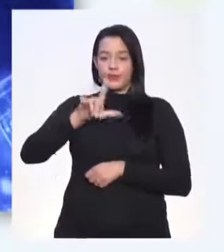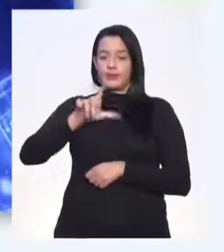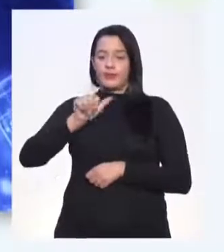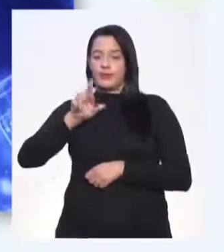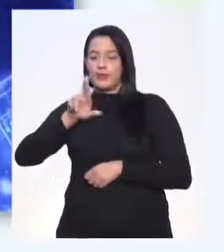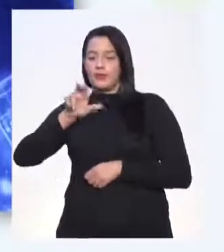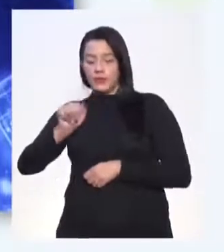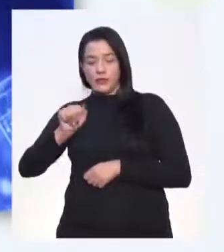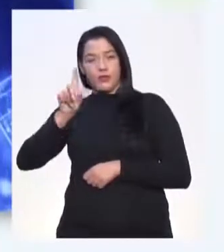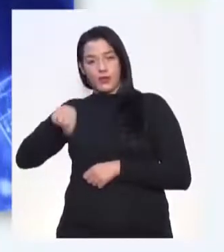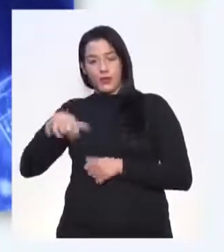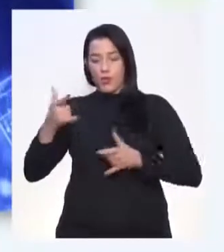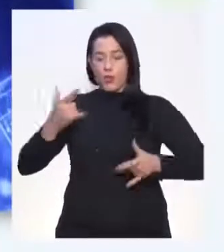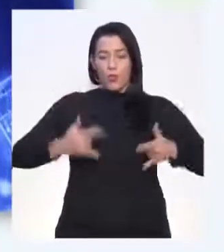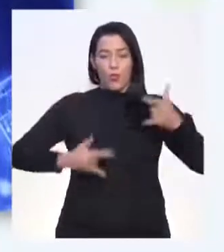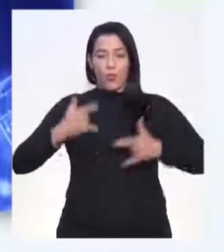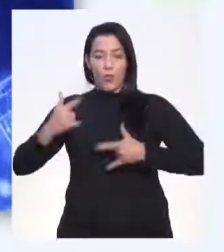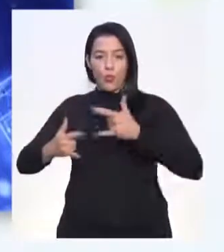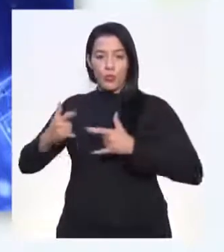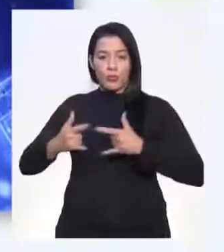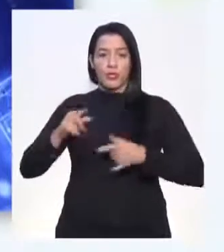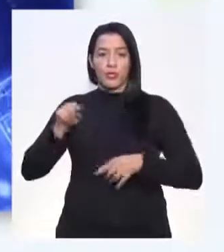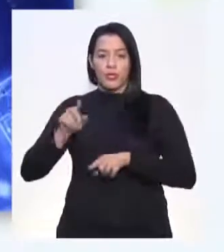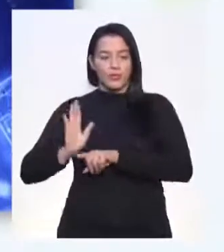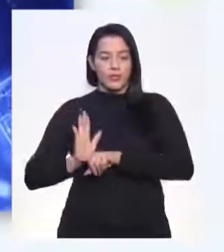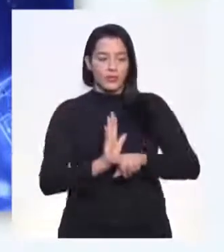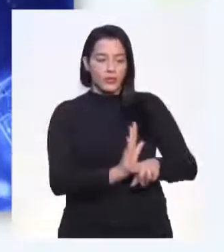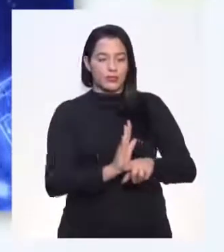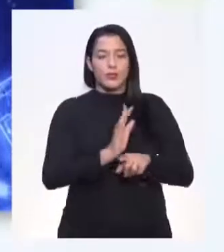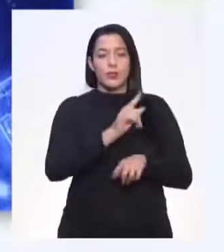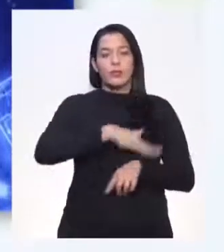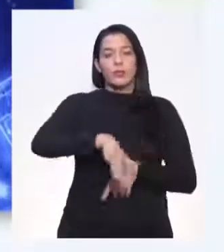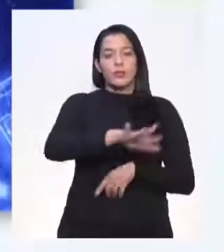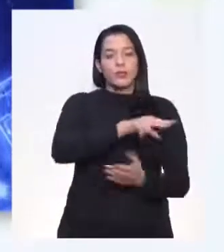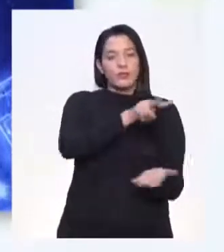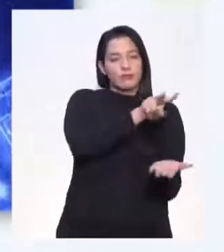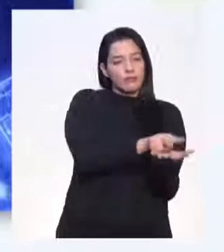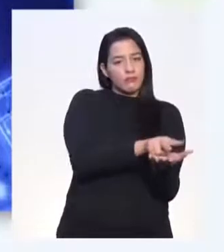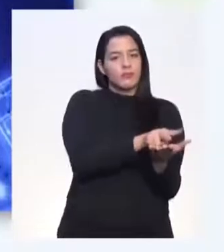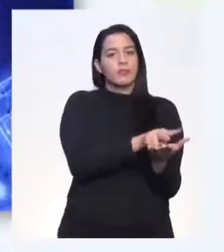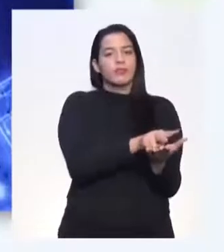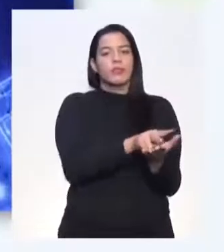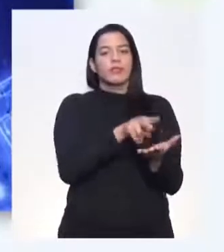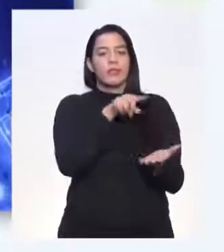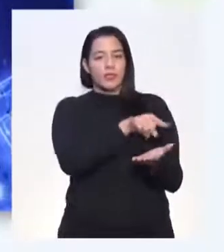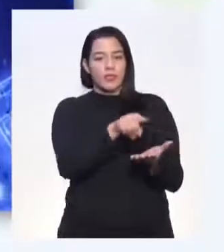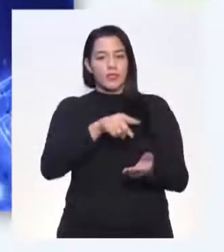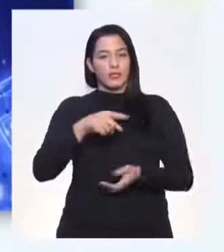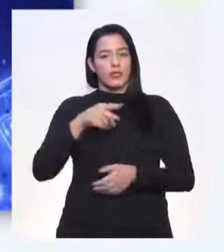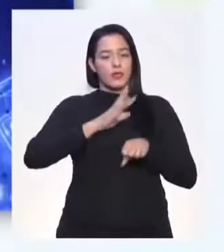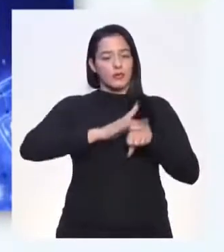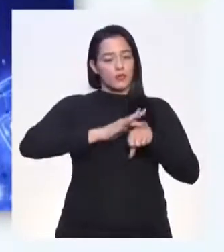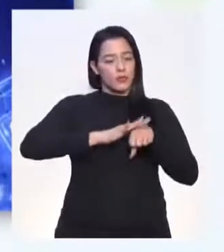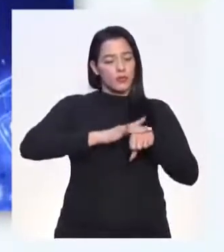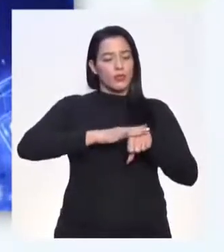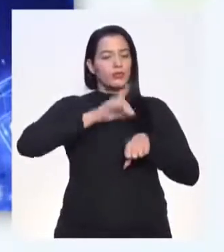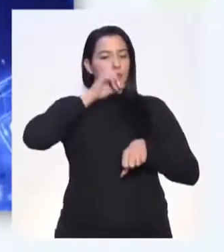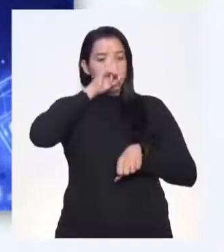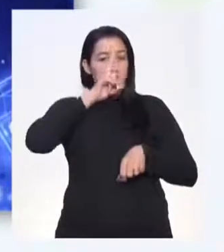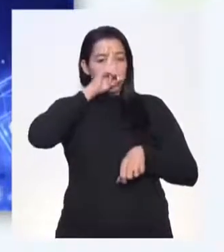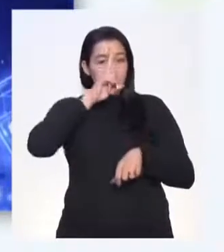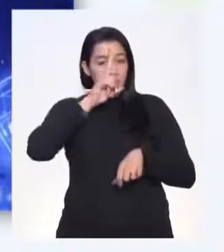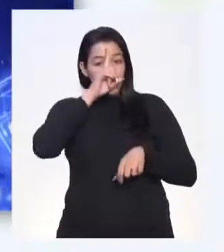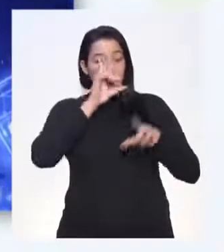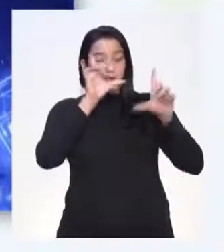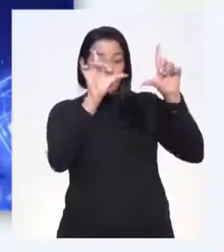antecipa situações de alerta em pacientes com trajetória de risco. Esse tipo de tecnologia é capaz de reduzir a mortalidade e